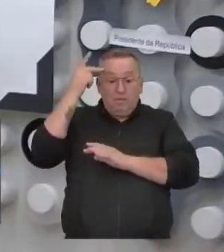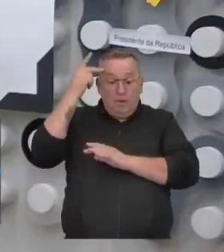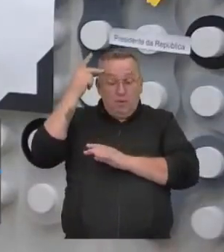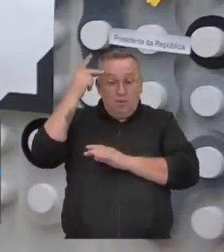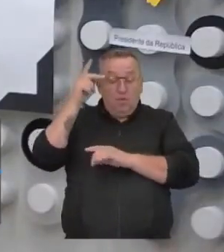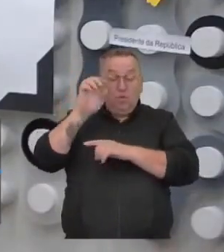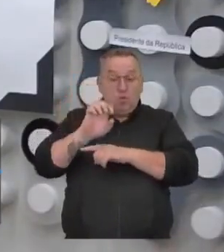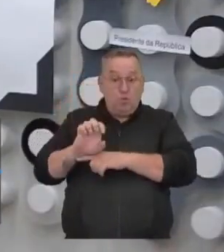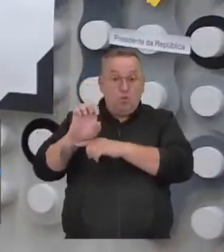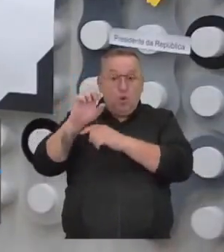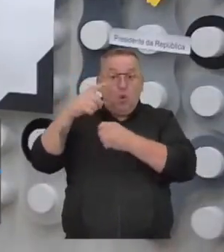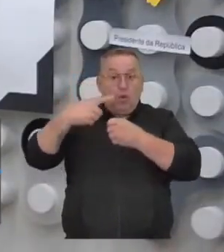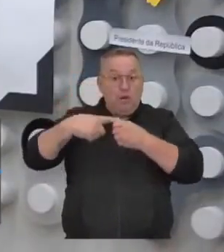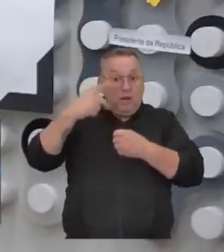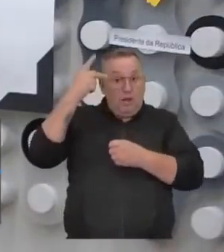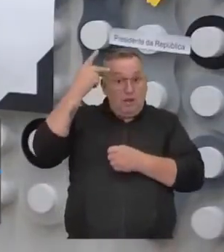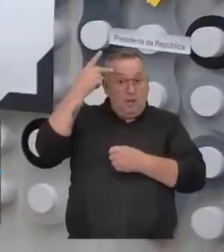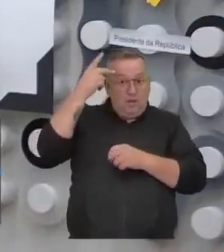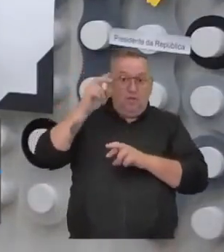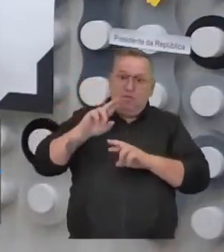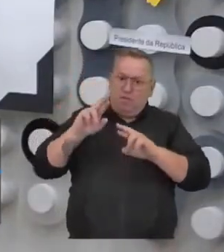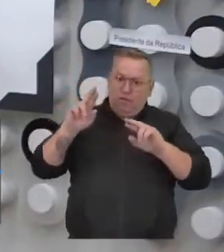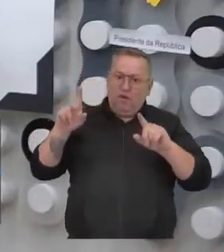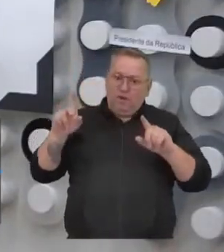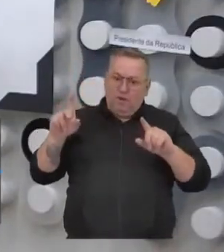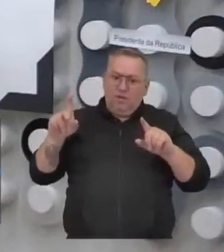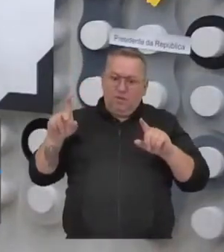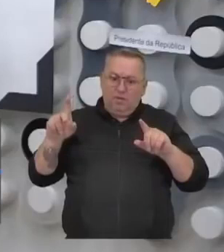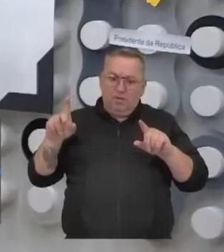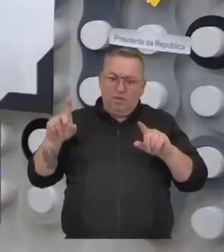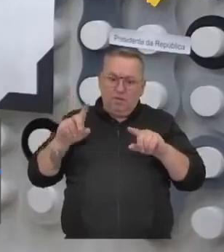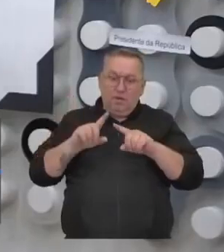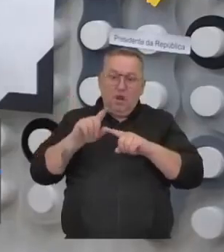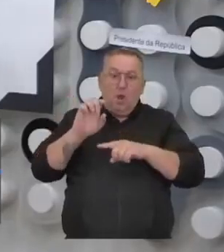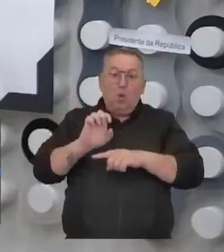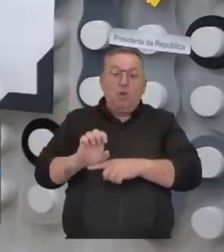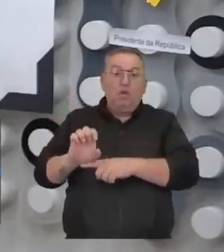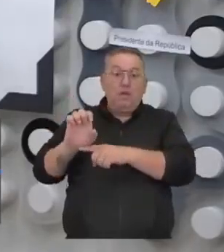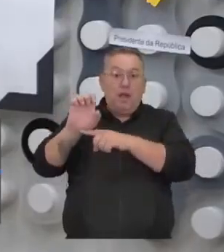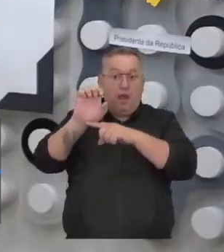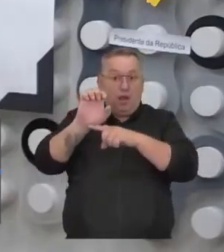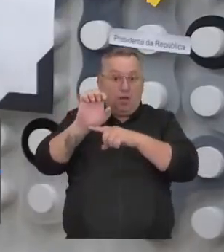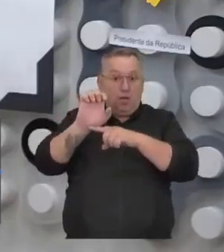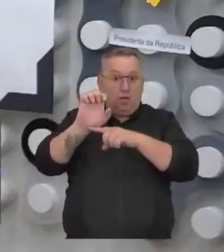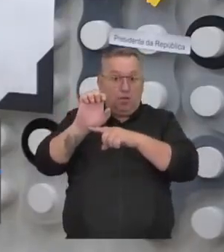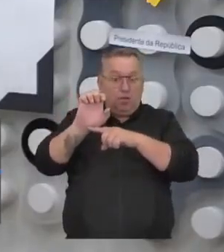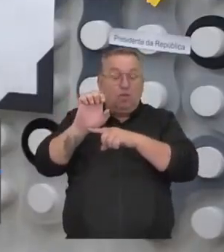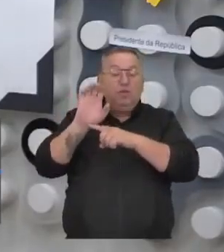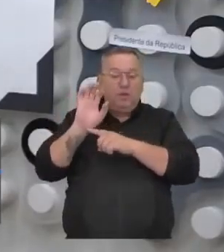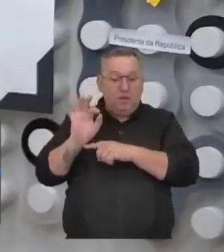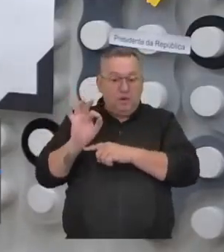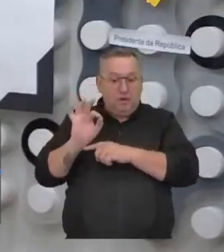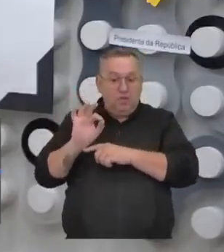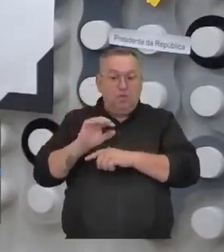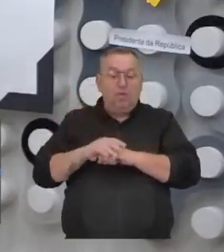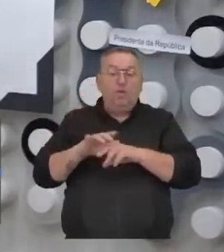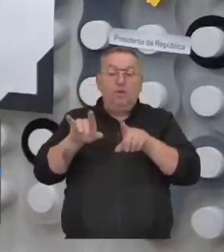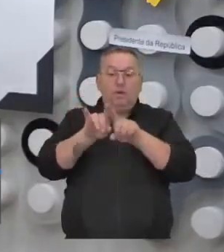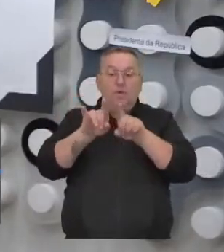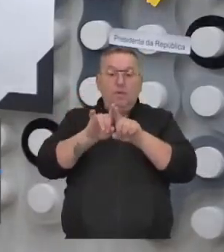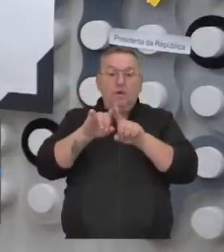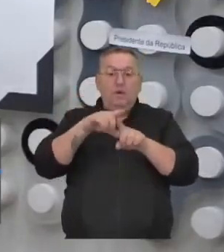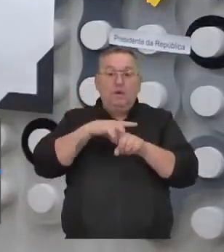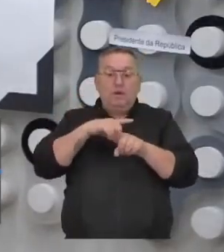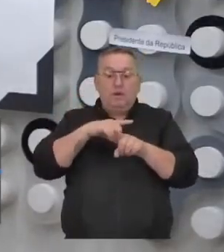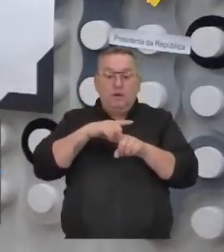São Paulo com cidade de São Paulo, são duas coisas distintas. Um é o estado, né, no caso aí, unidade federativa, no caso, né? E aí nós temos